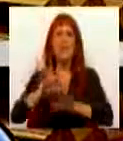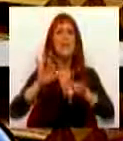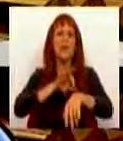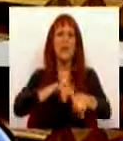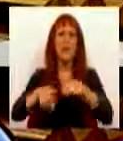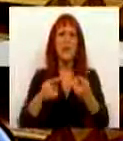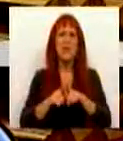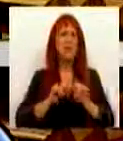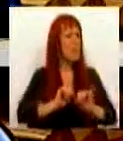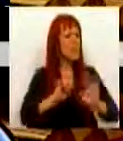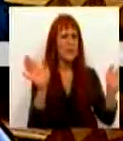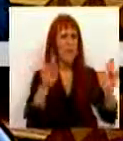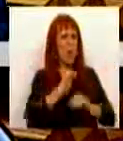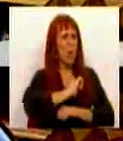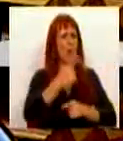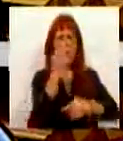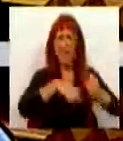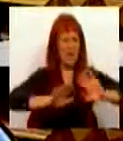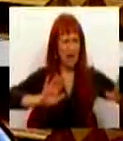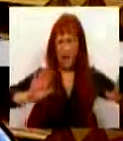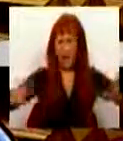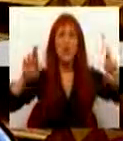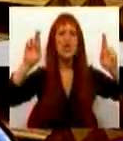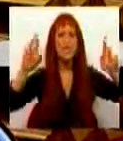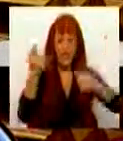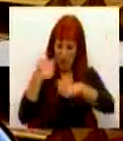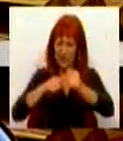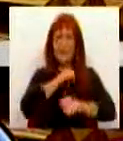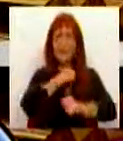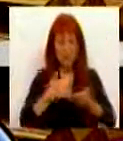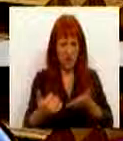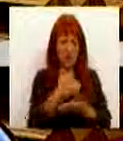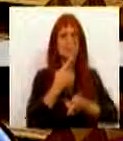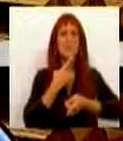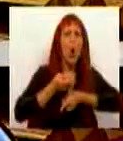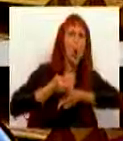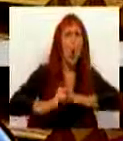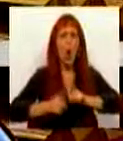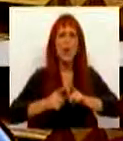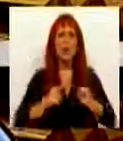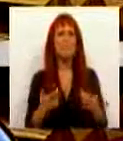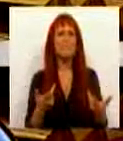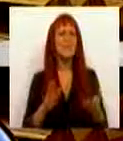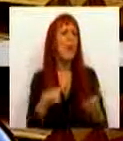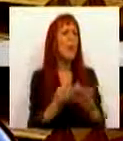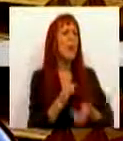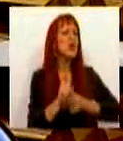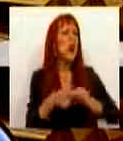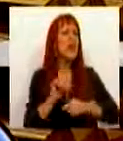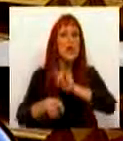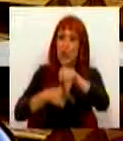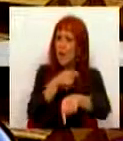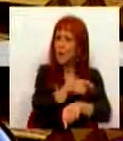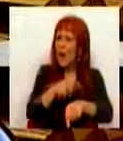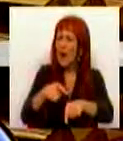não temos deputado, nenhuma posição por favor. De princípio contra a venda. Esperamos que a venda permita perceber quais são as reais propostas e depois aí